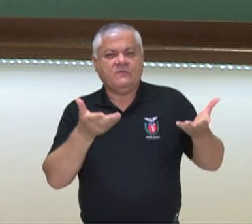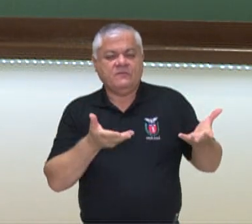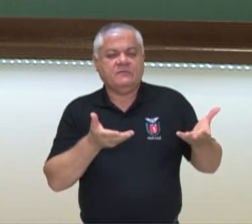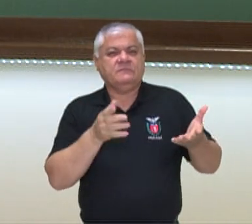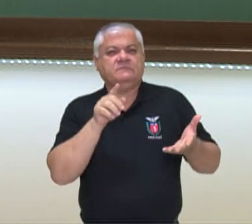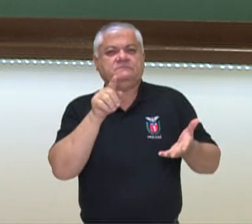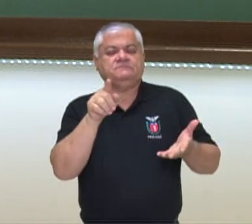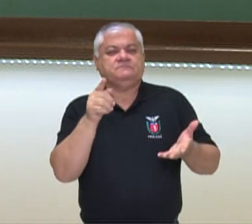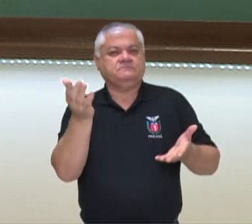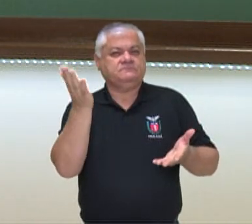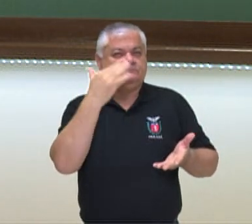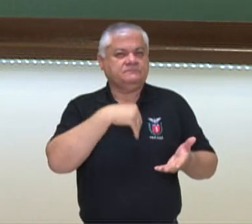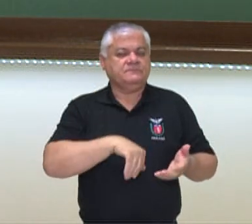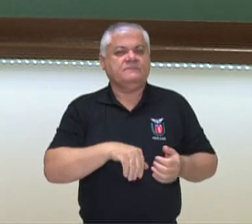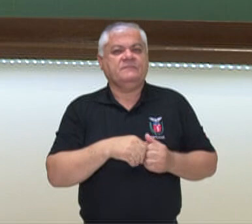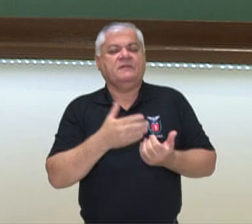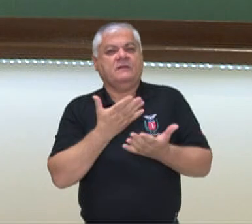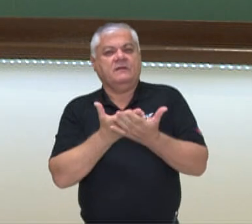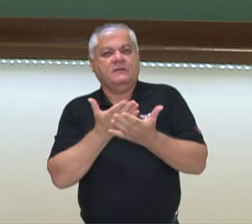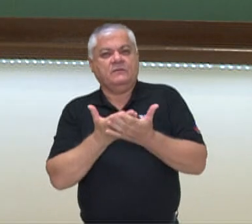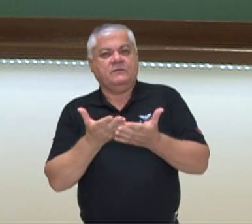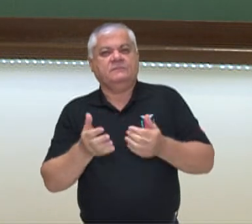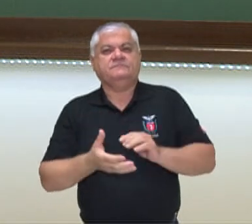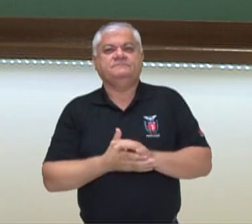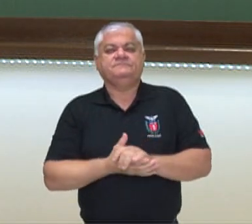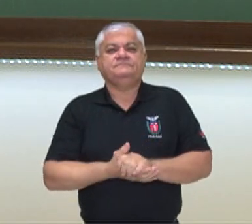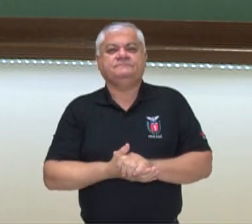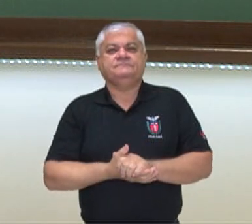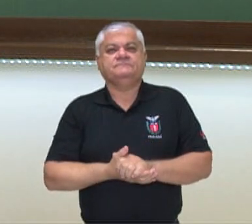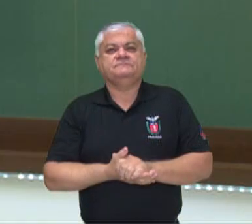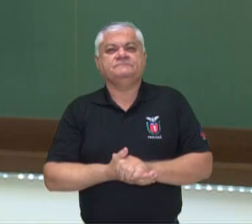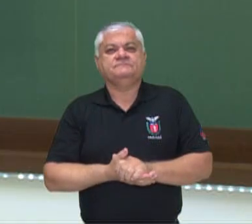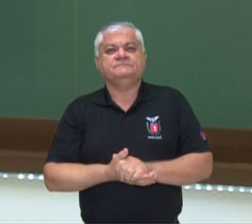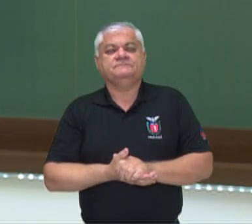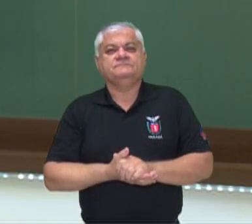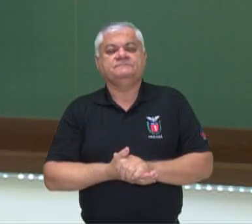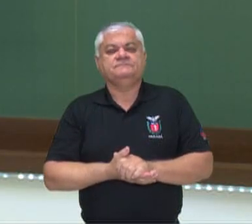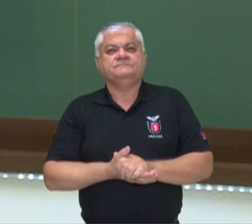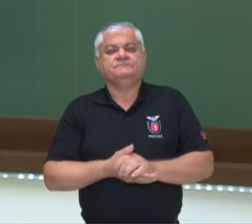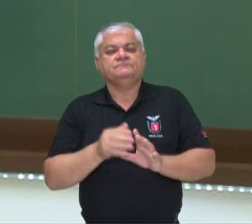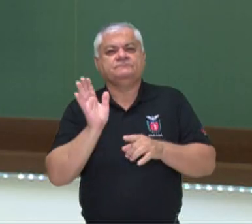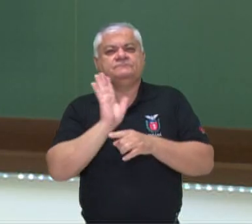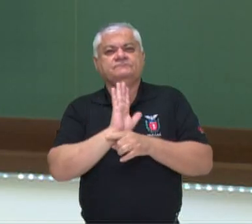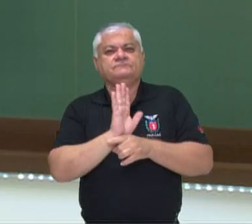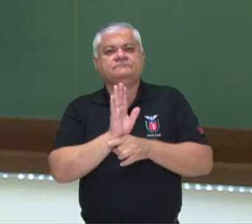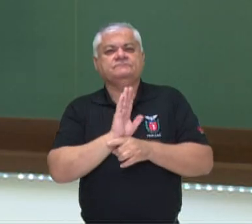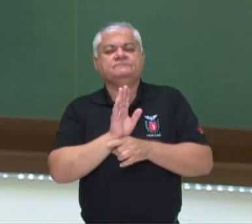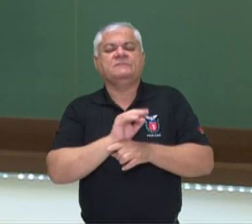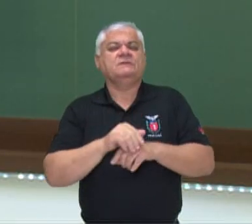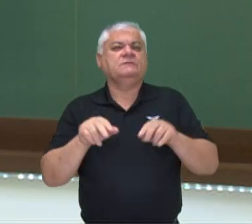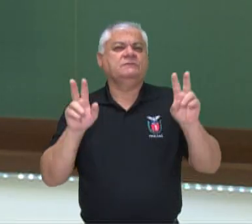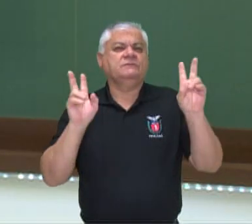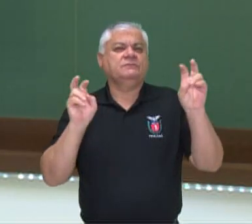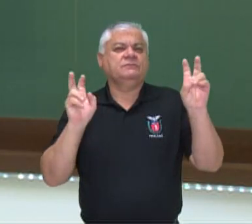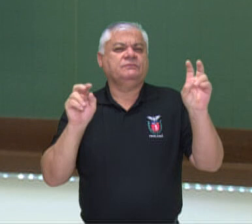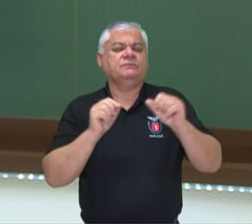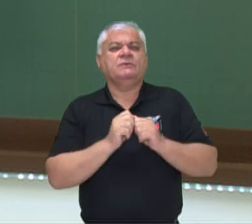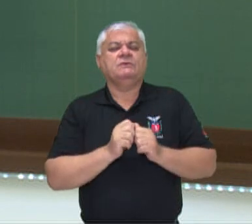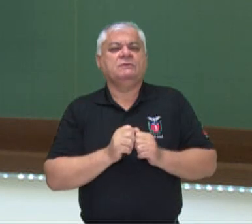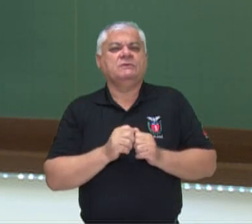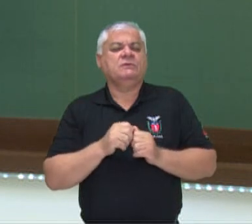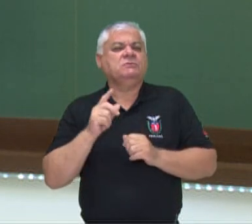vocês, vem comigo aqui para a nossa aula de hoje. Nesse vídeo, nós vamos fazer